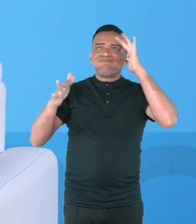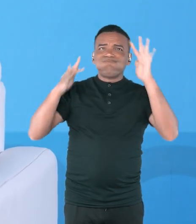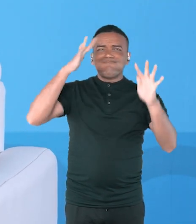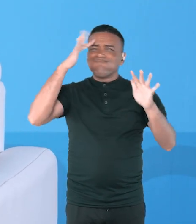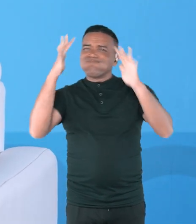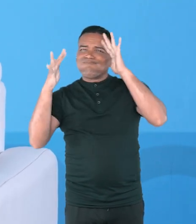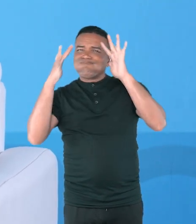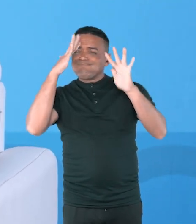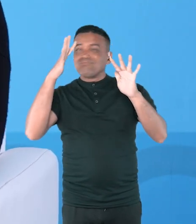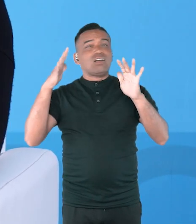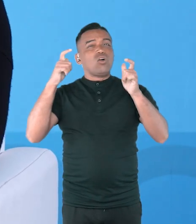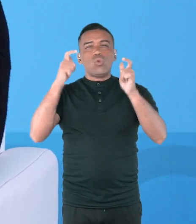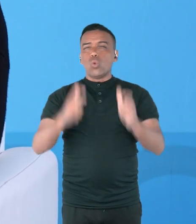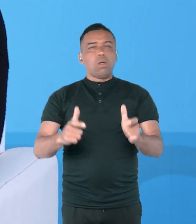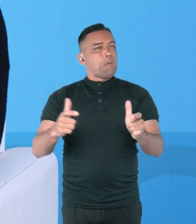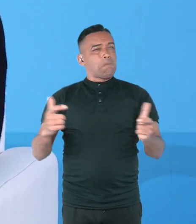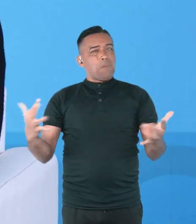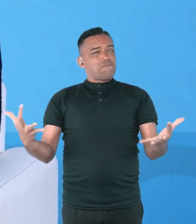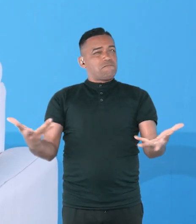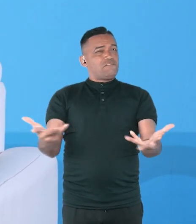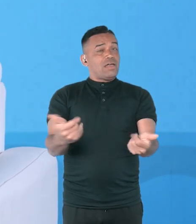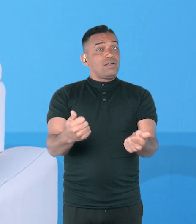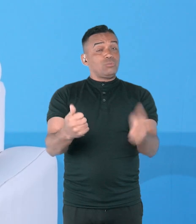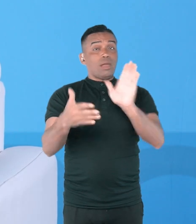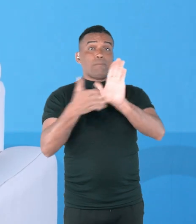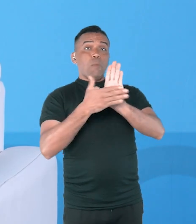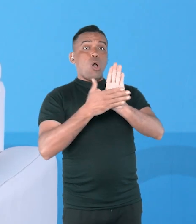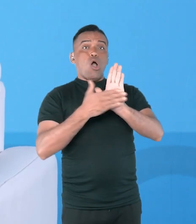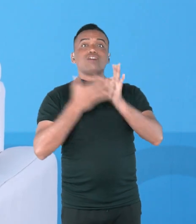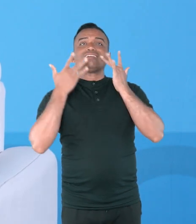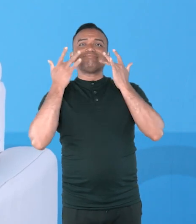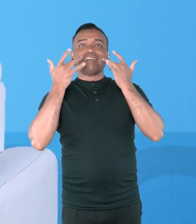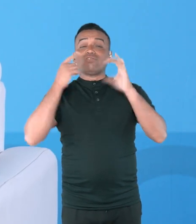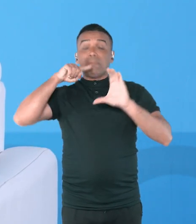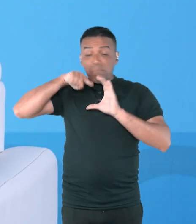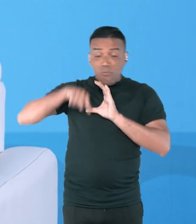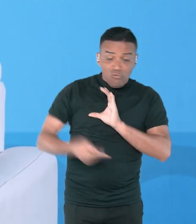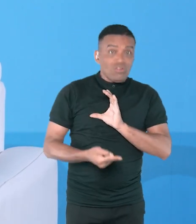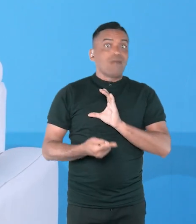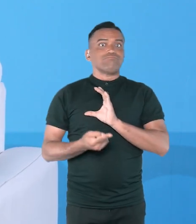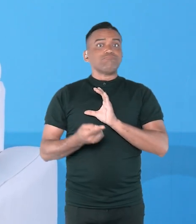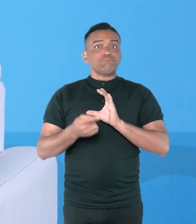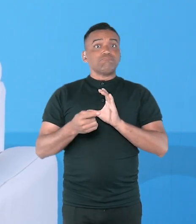ele talvez vire o lugar cada vez mais precioso, porque ele propõe um mergulho.